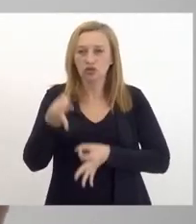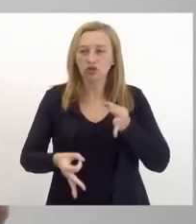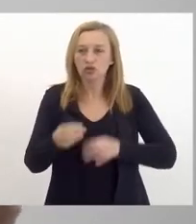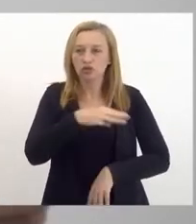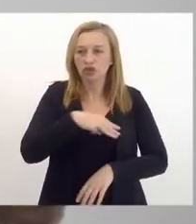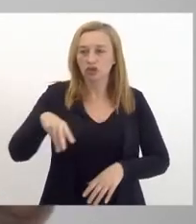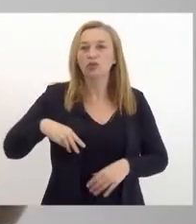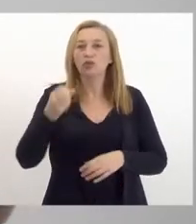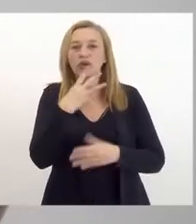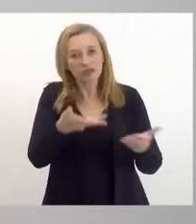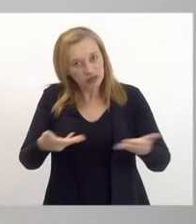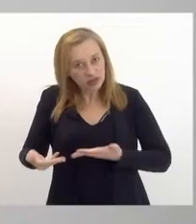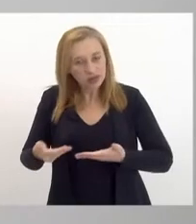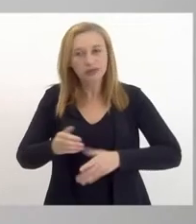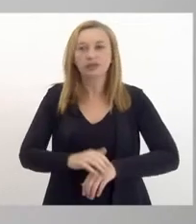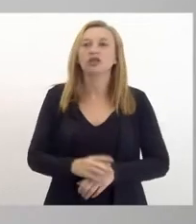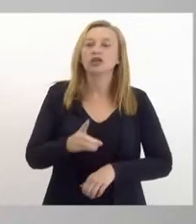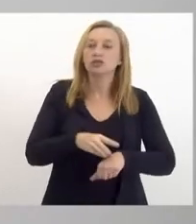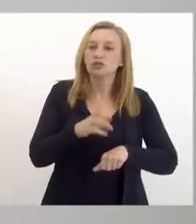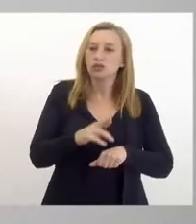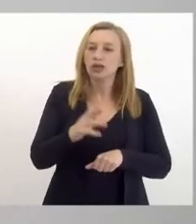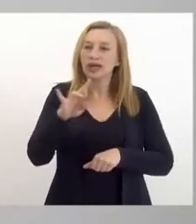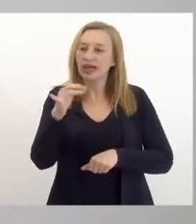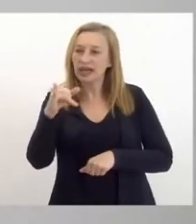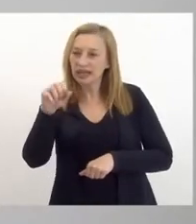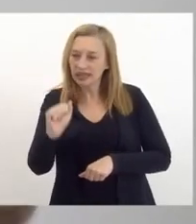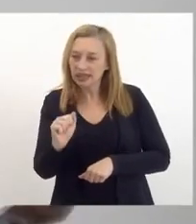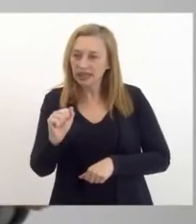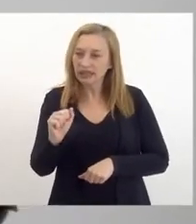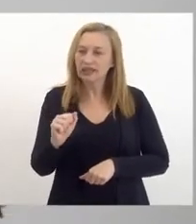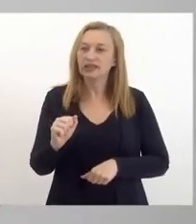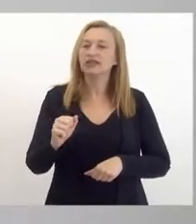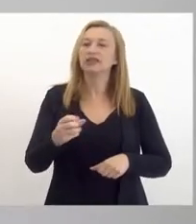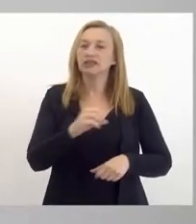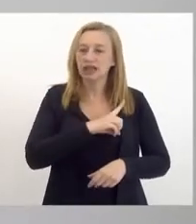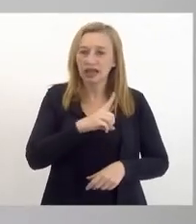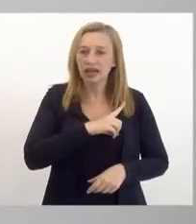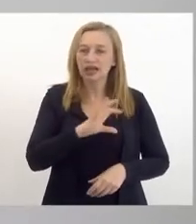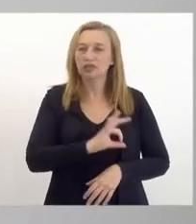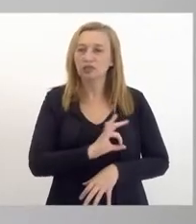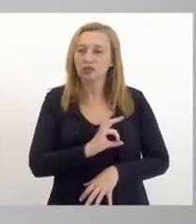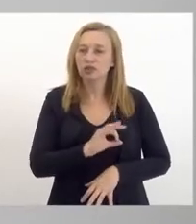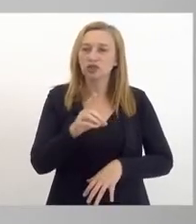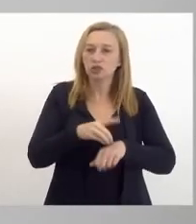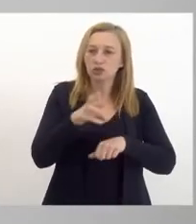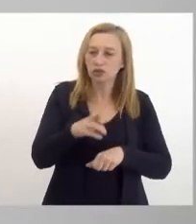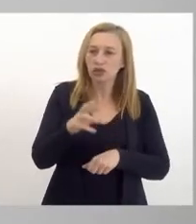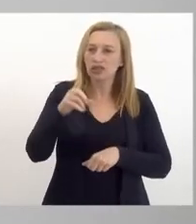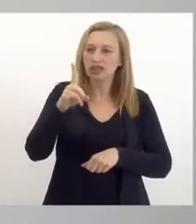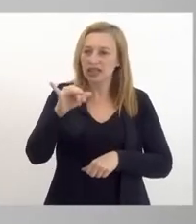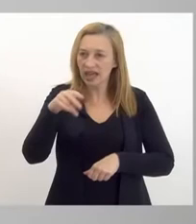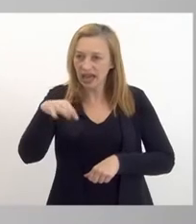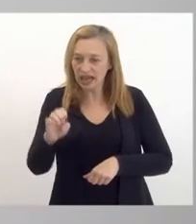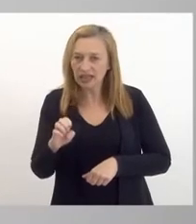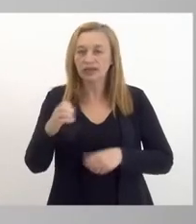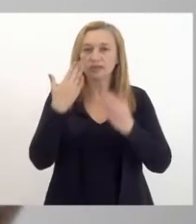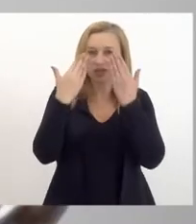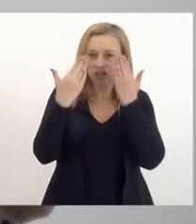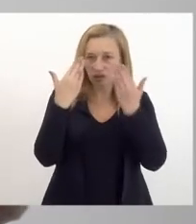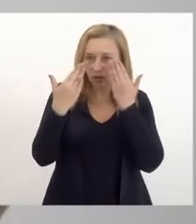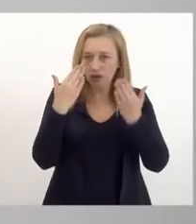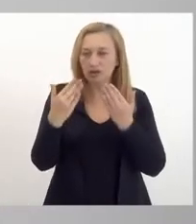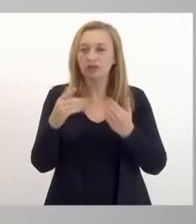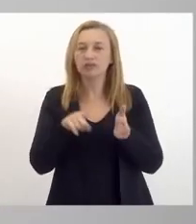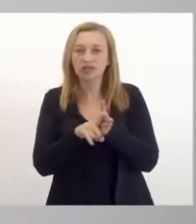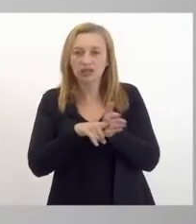muito bem-vinda, doutora. Doutora Rita Salim, também delegada de Polícia, doutora Daniele Rodrigues Cavalieri, psicóloga e